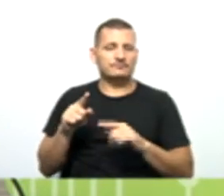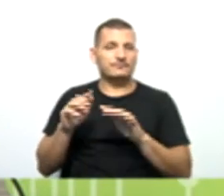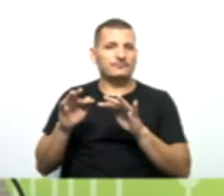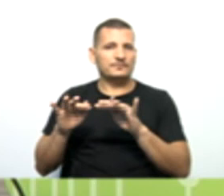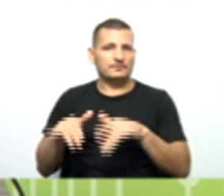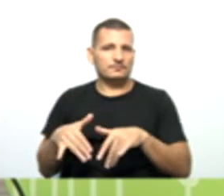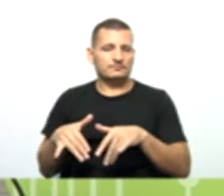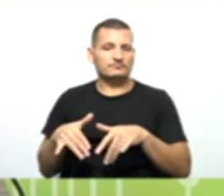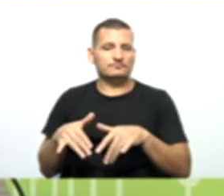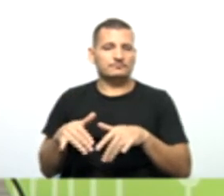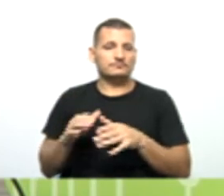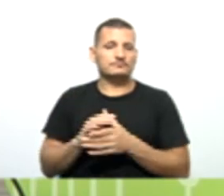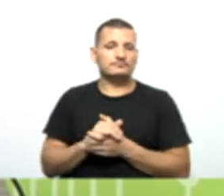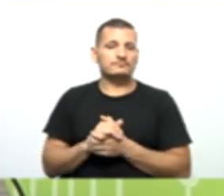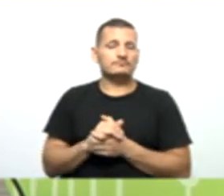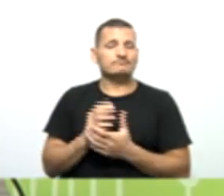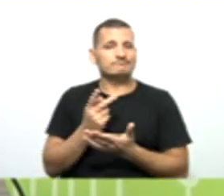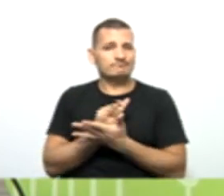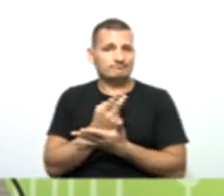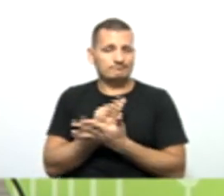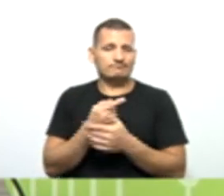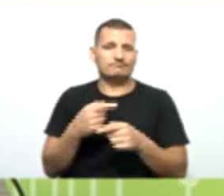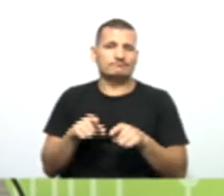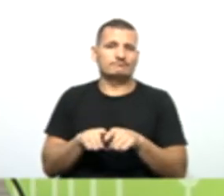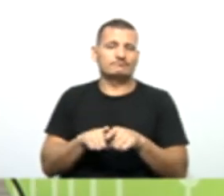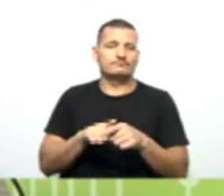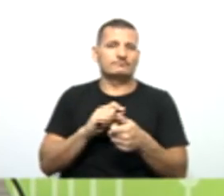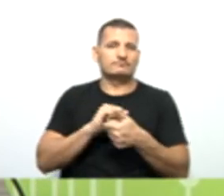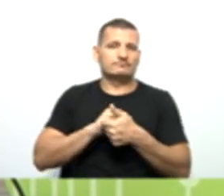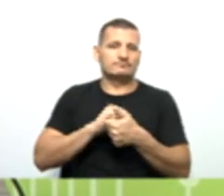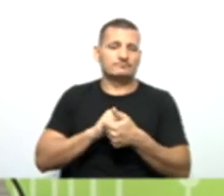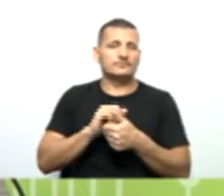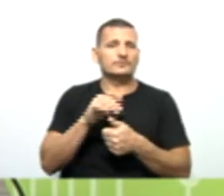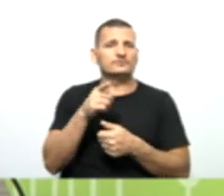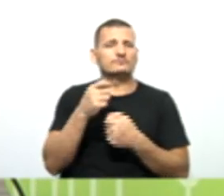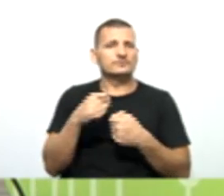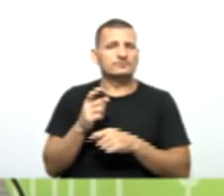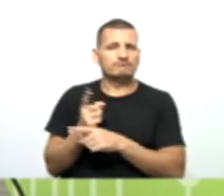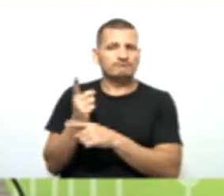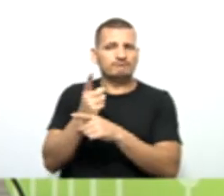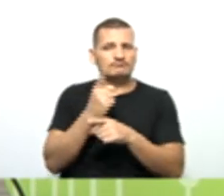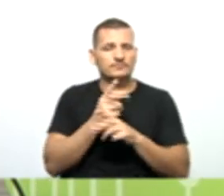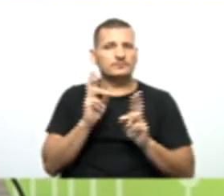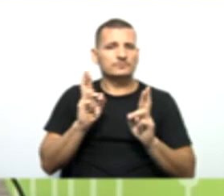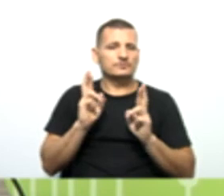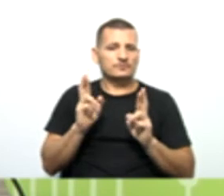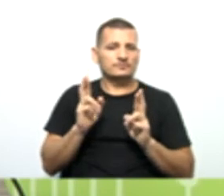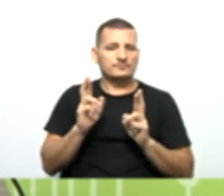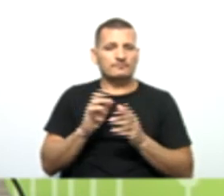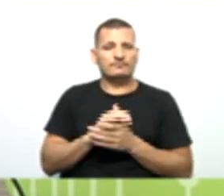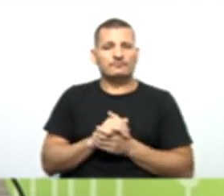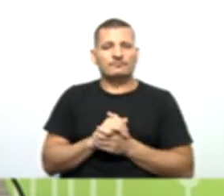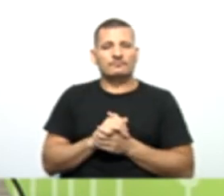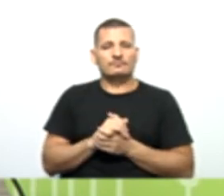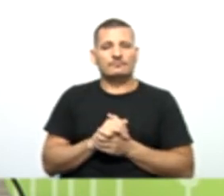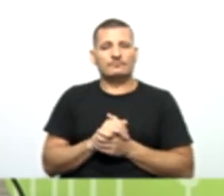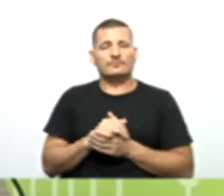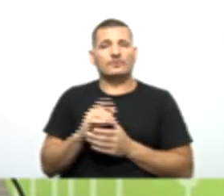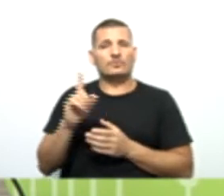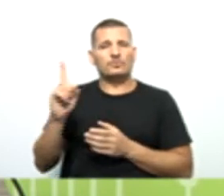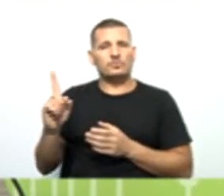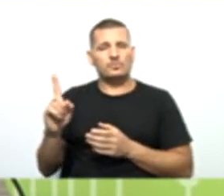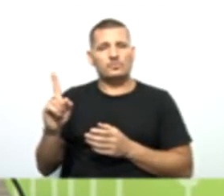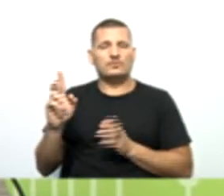aí a gente peca também na qualidade. Então você tem que identificar os responsáveis. Primeiro, coloque apenas um